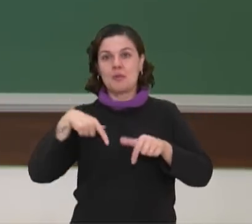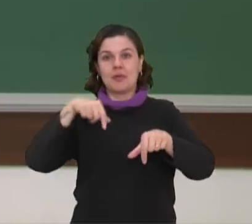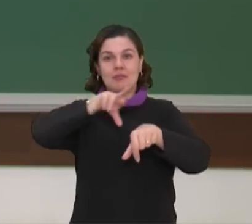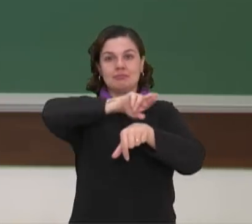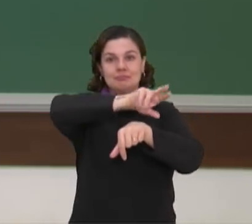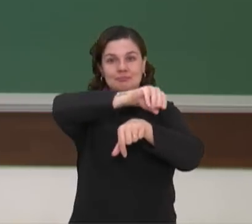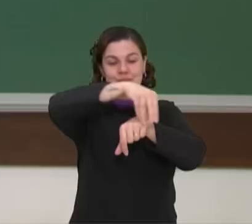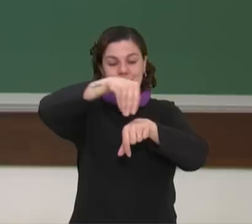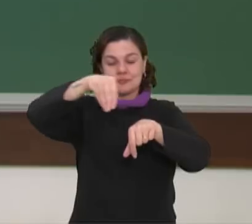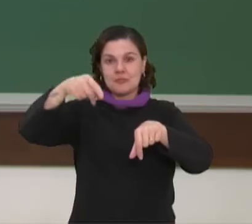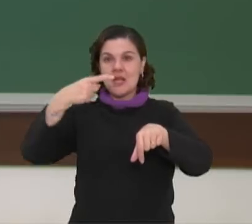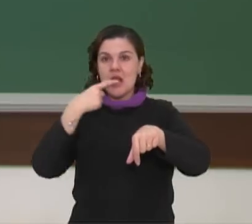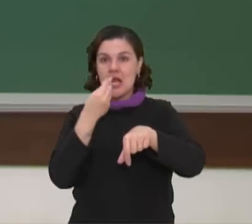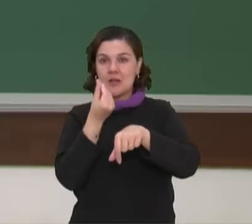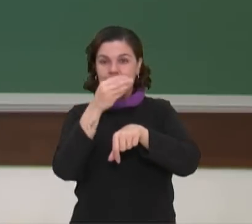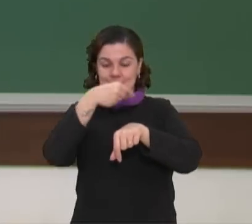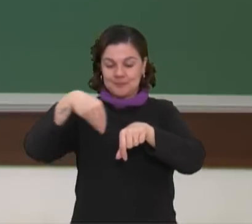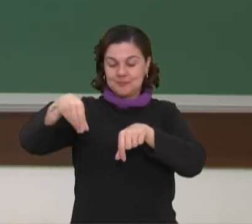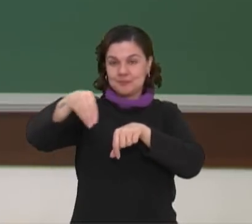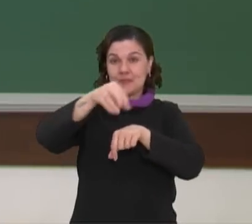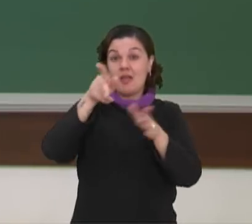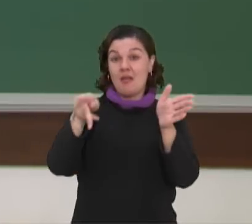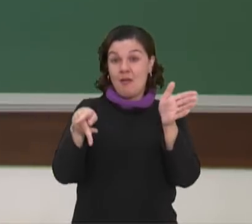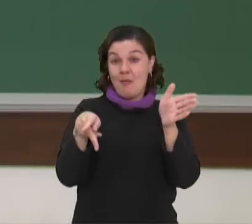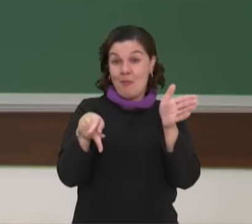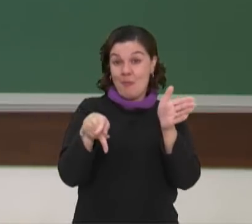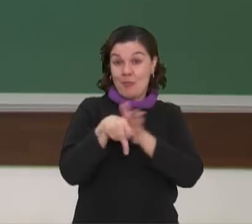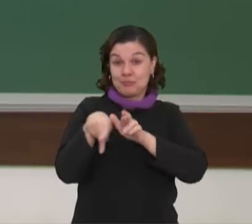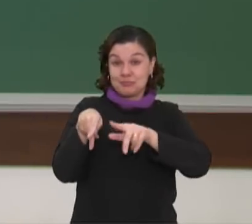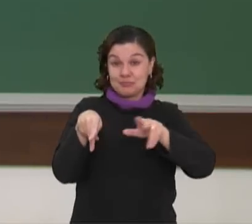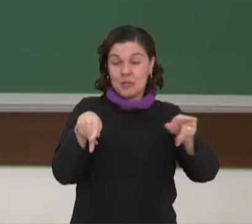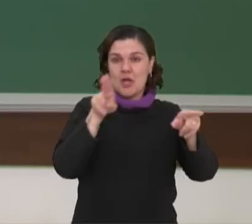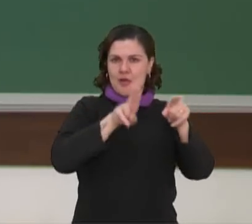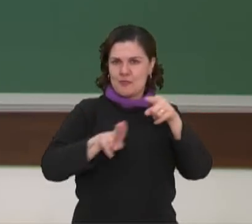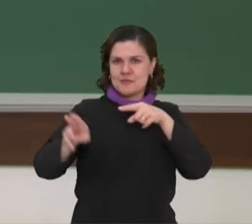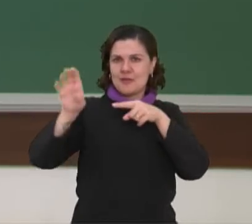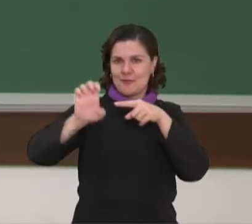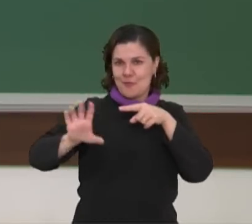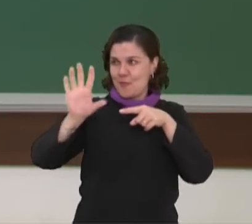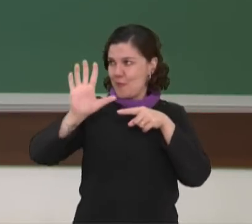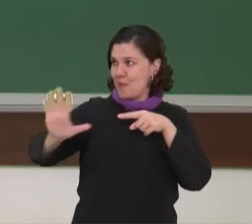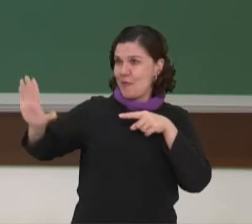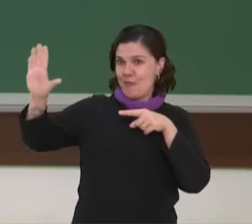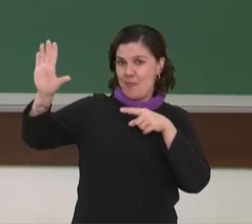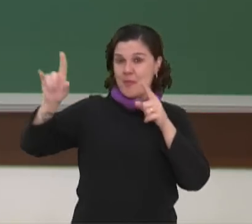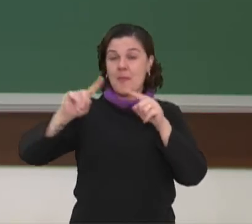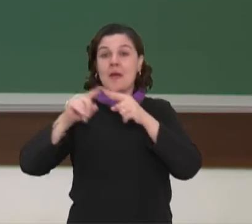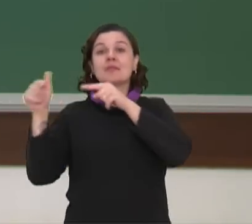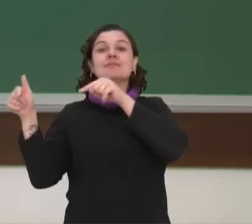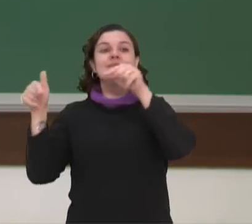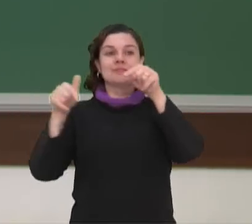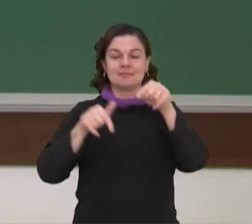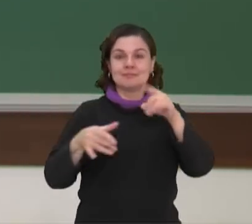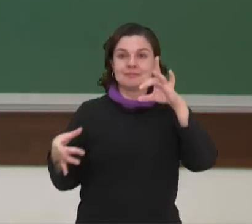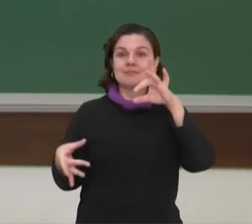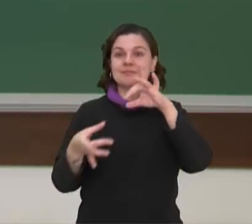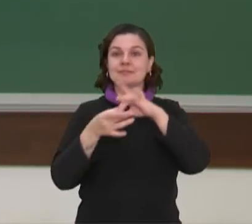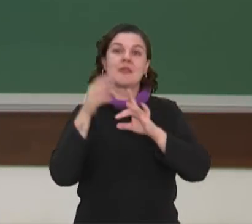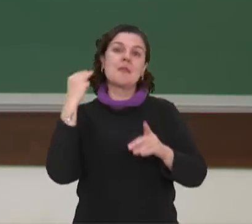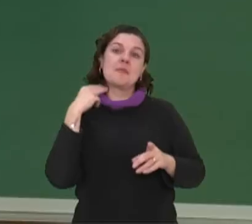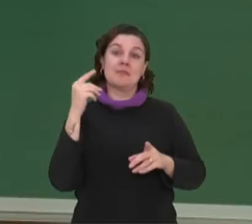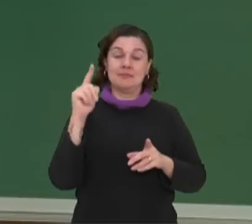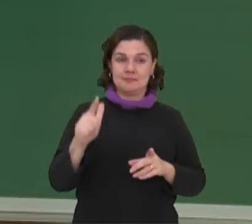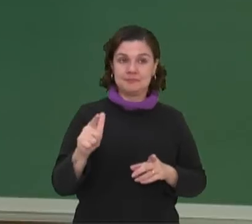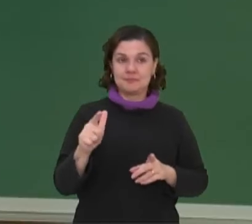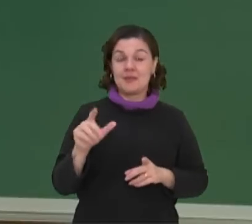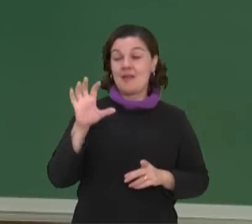sertão também, que eram produtos que eram usados muito na Europa, mas também vinham para Minas Gerais. Lembre-se que